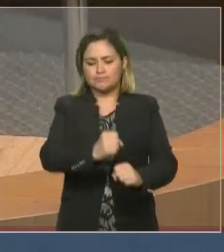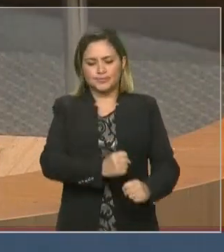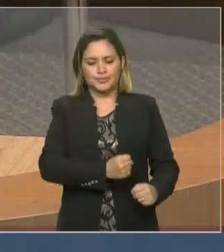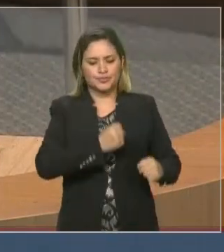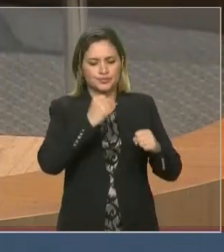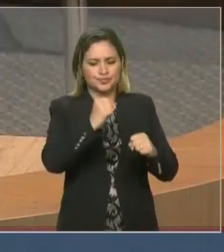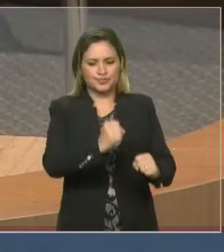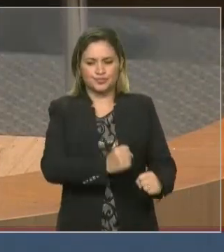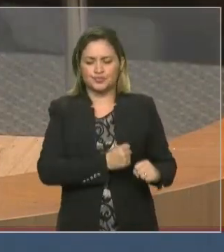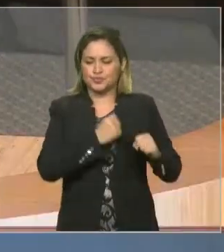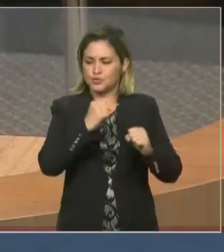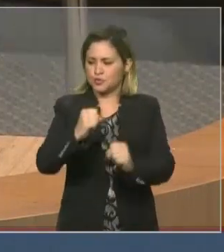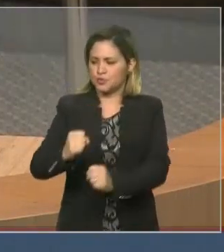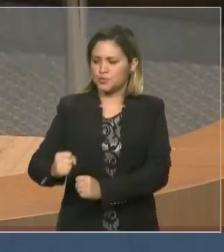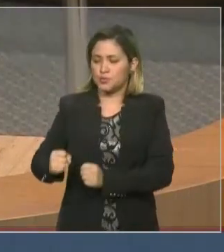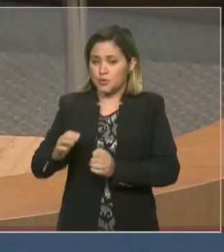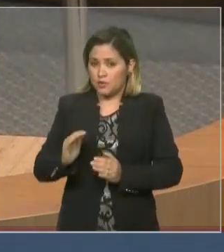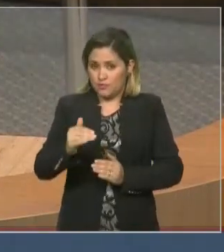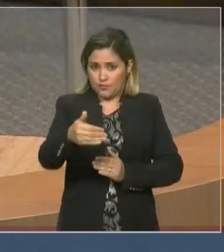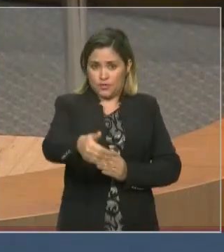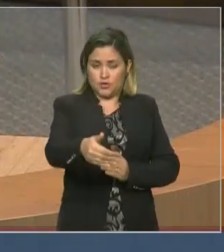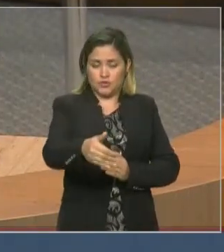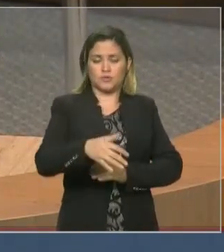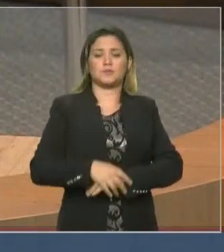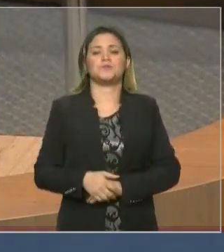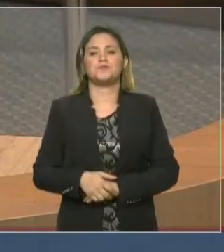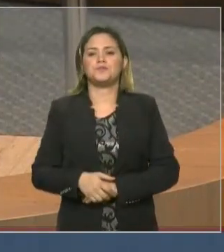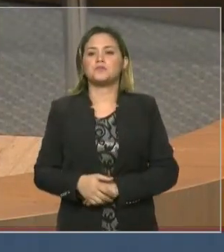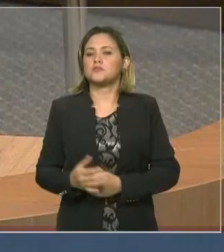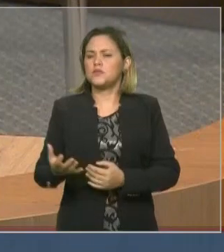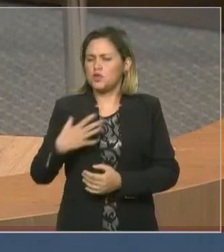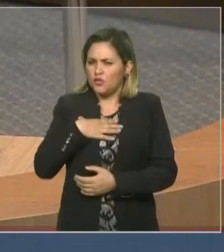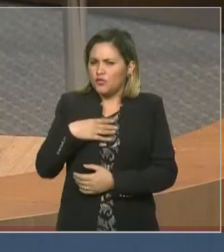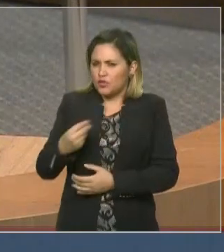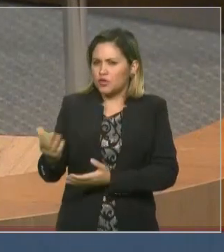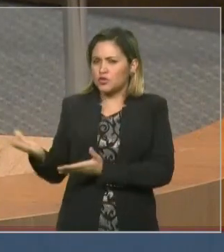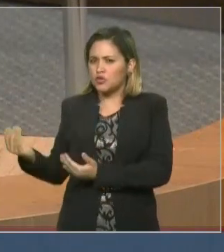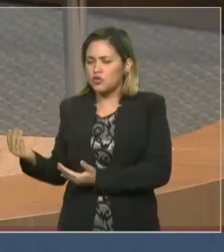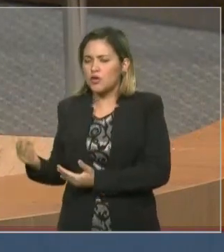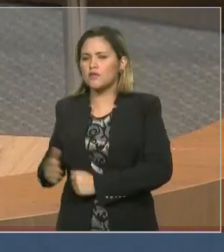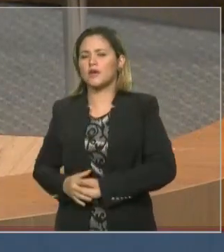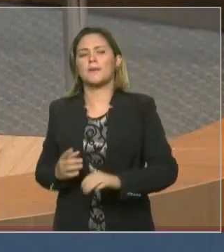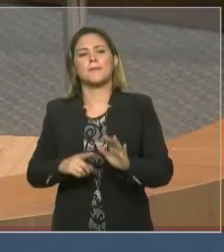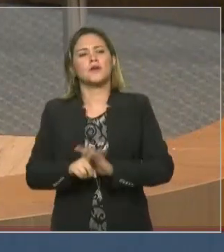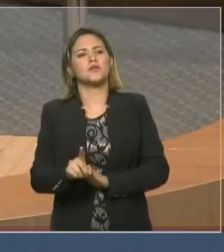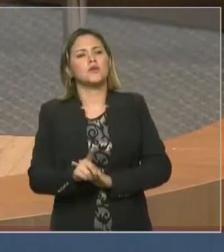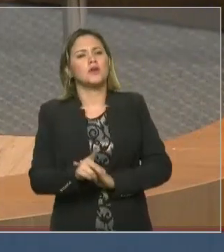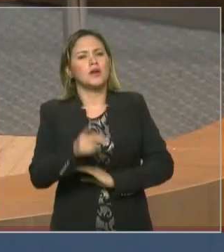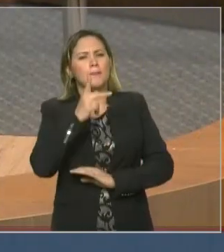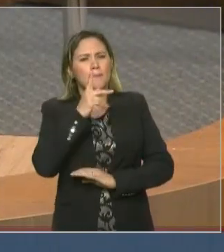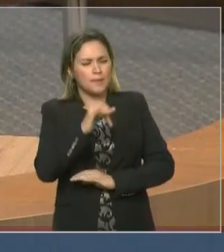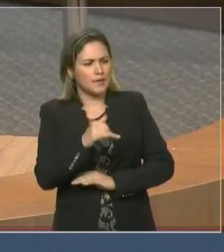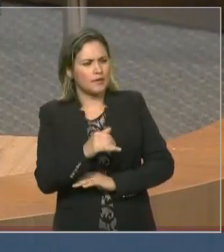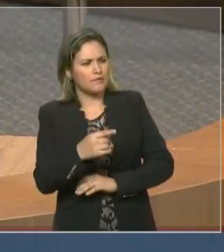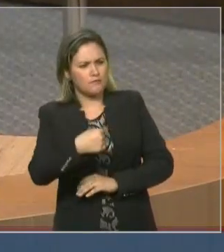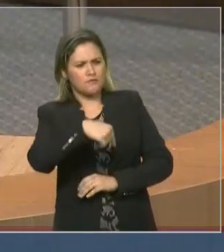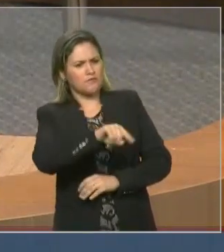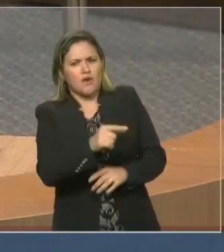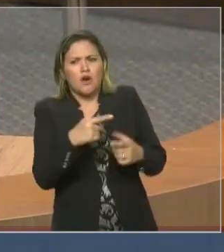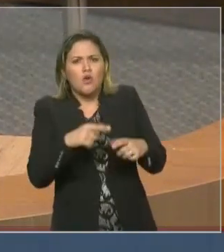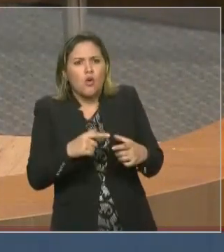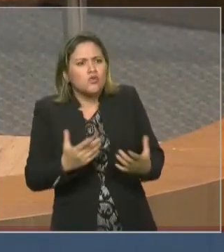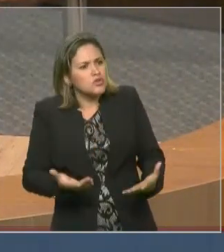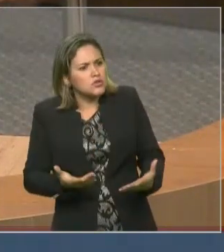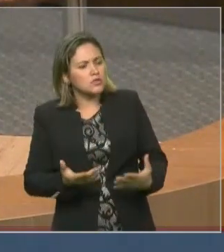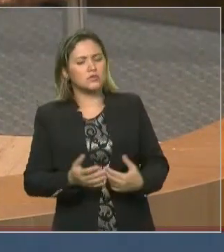canoa. E o jovem de lá: pai, por onde tu vais? Meu filho, eu vou para a